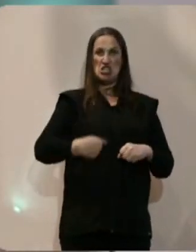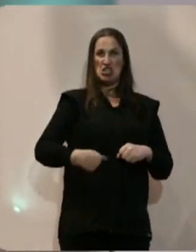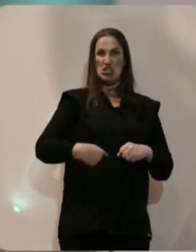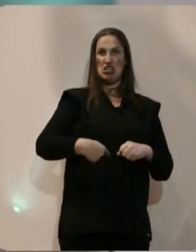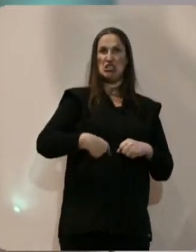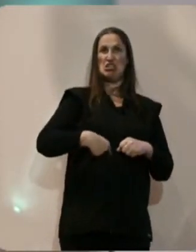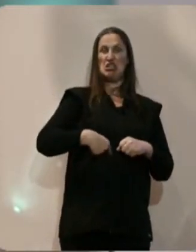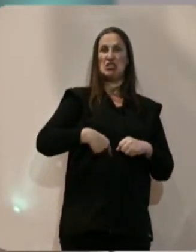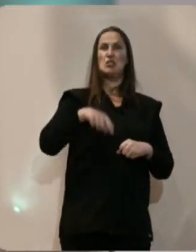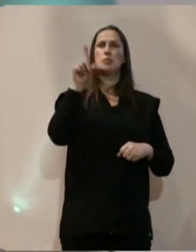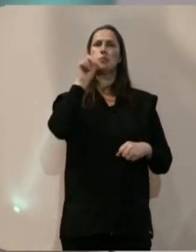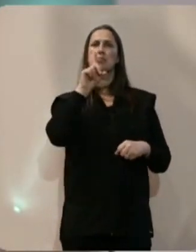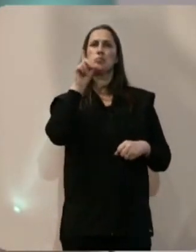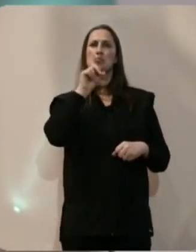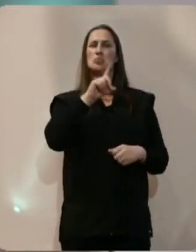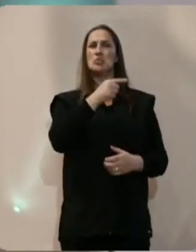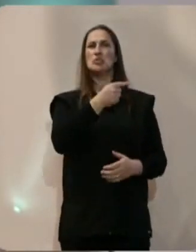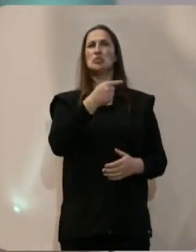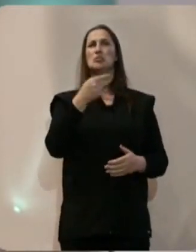essa semana.